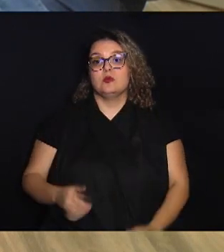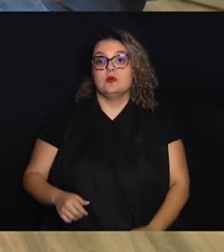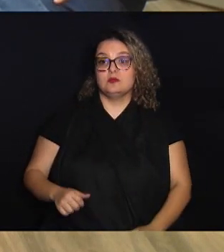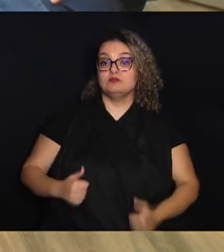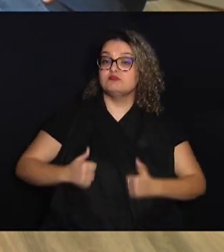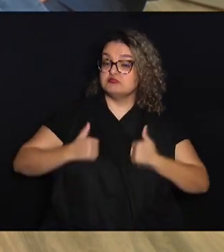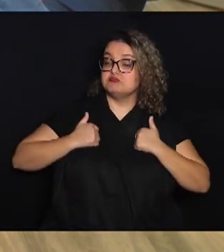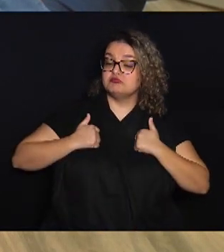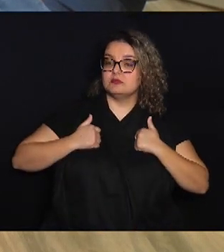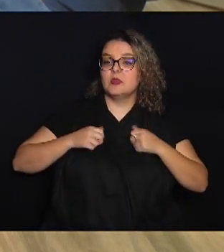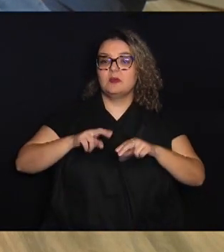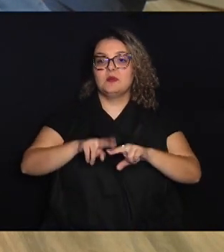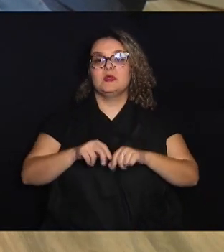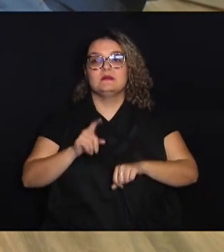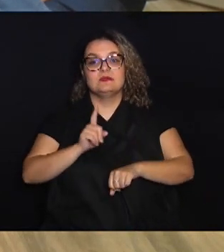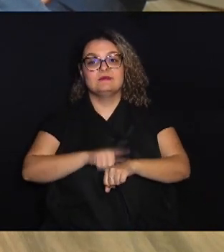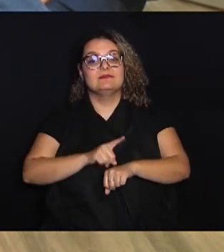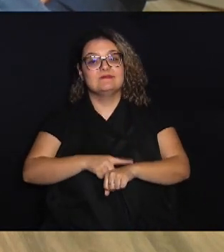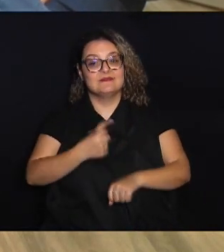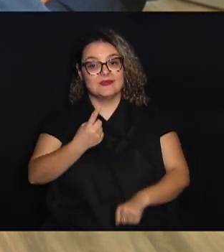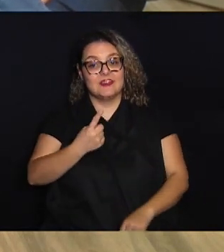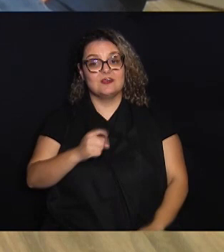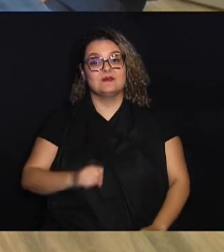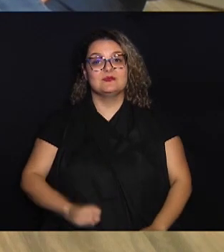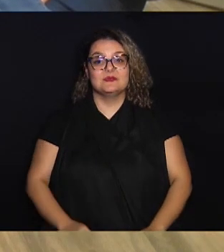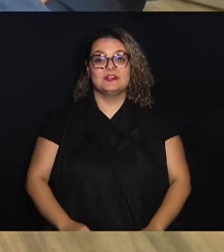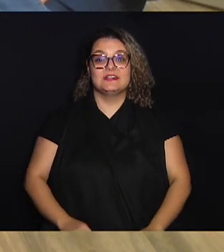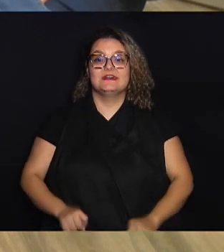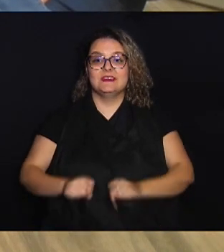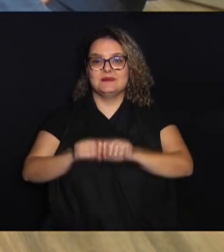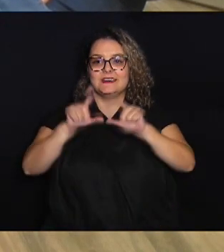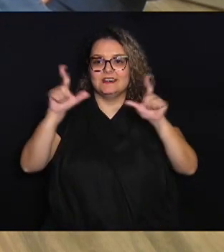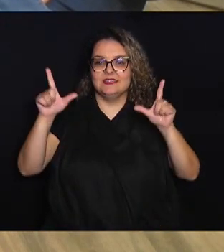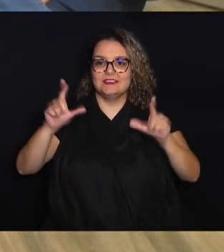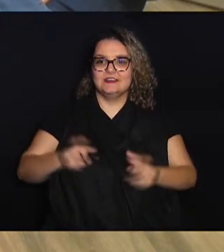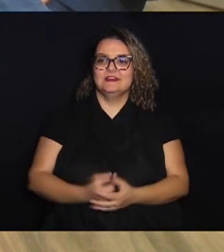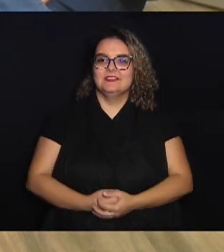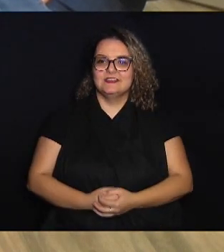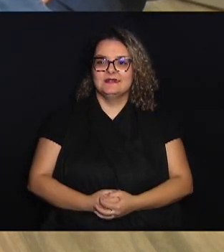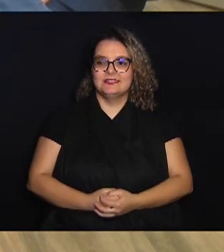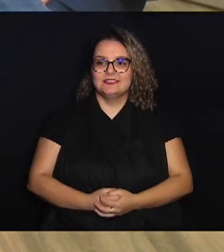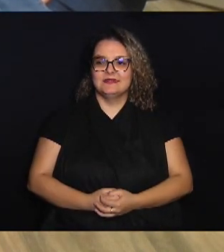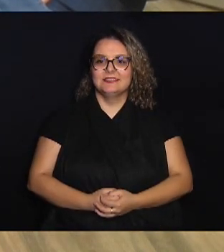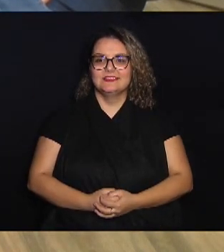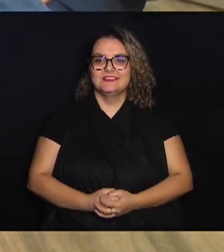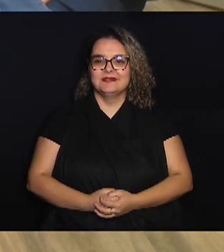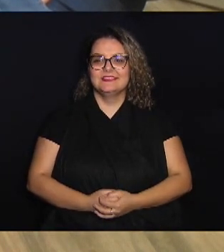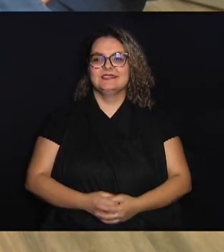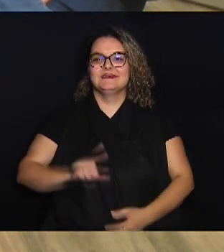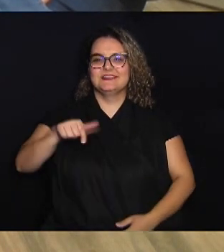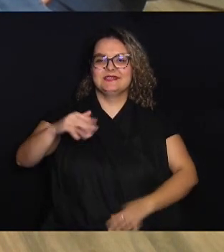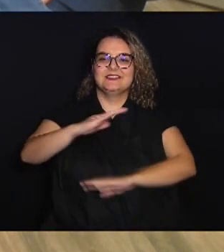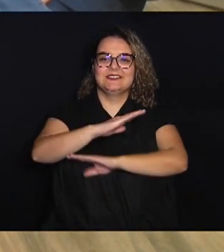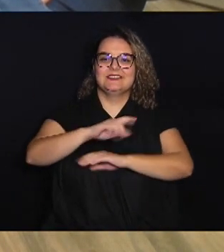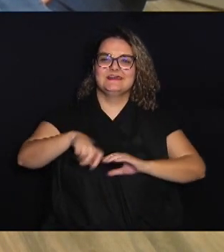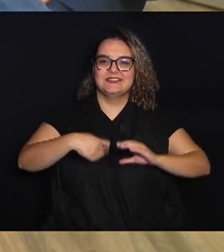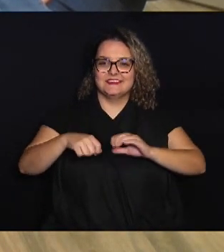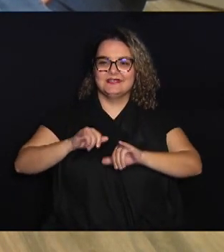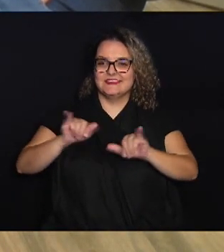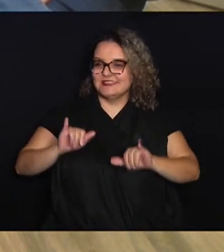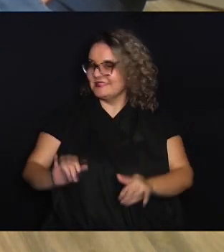autoestima. Portanto, a partir da 1h da manhã, o Estúdio Câmara está de volta, logo depois do Câmara Notícia. Tchau!